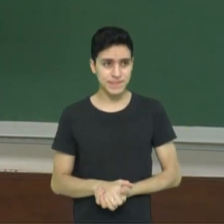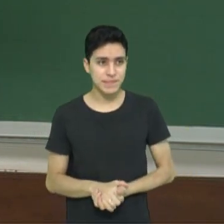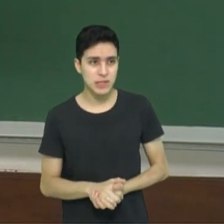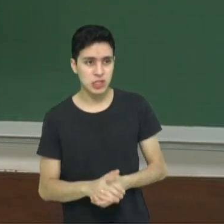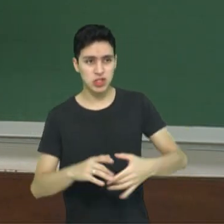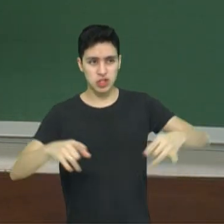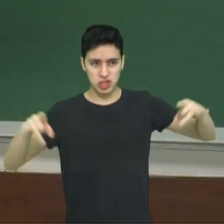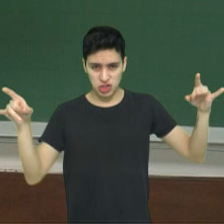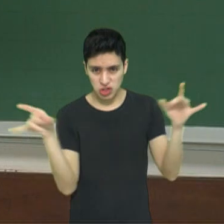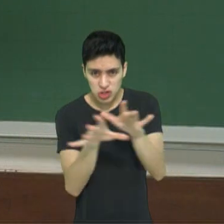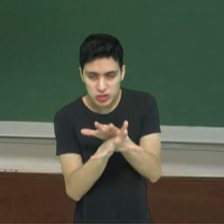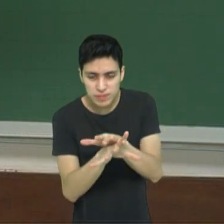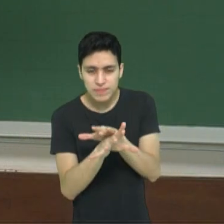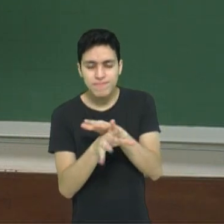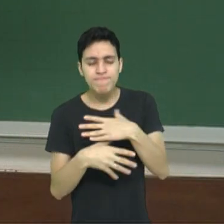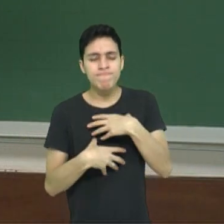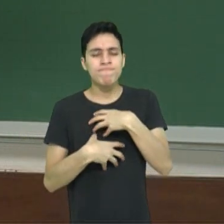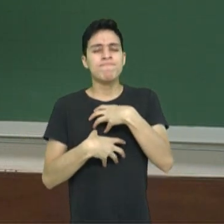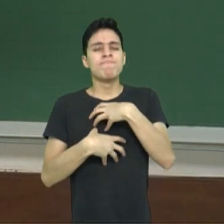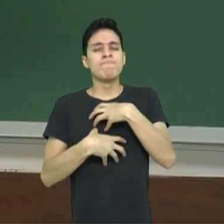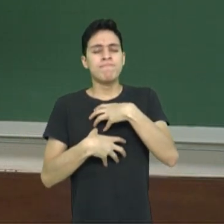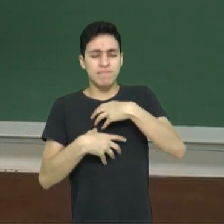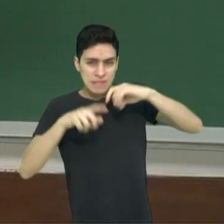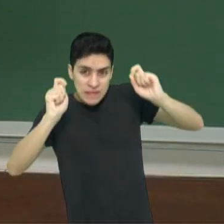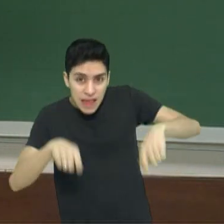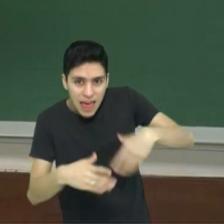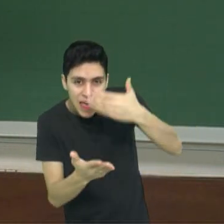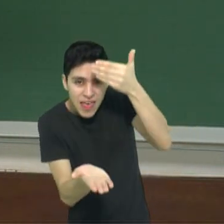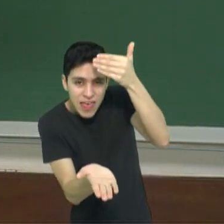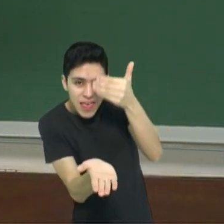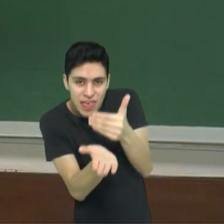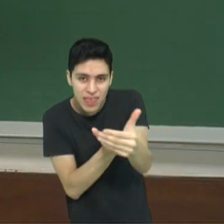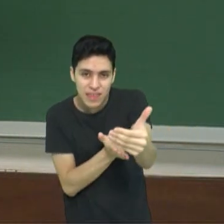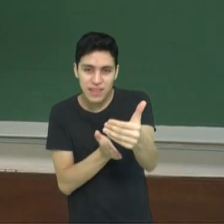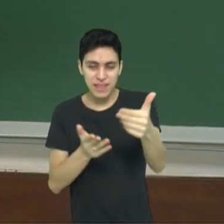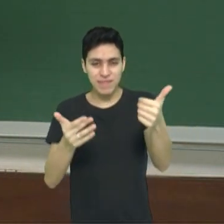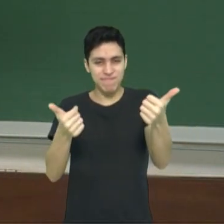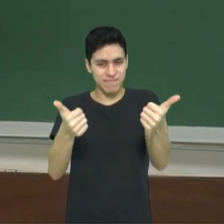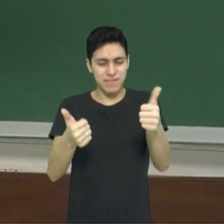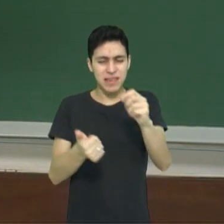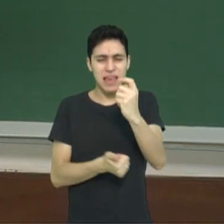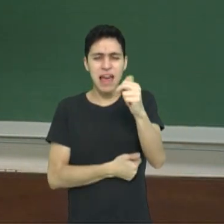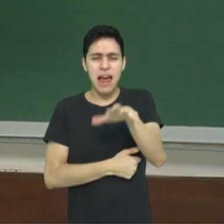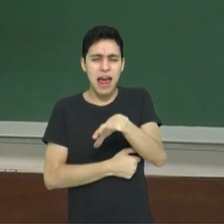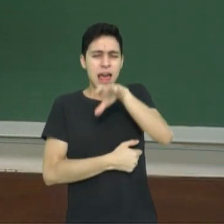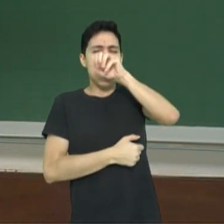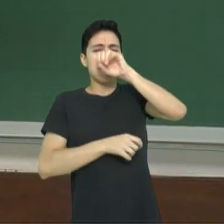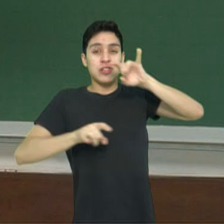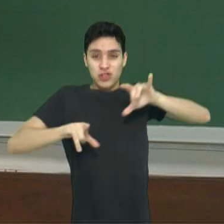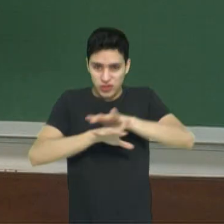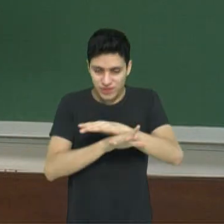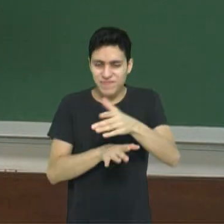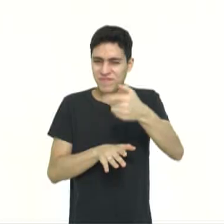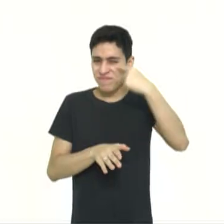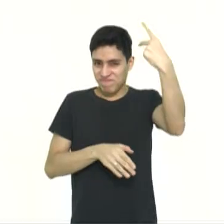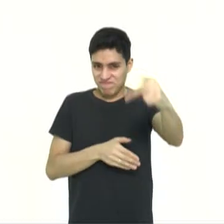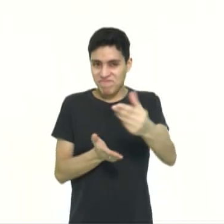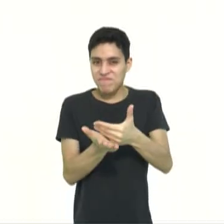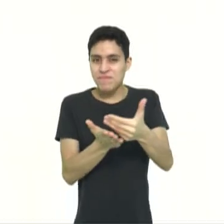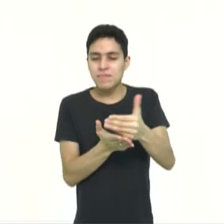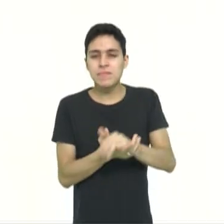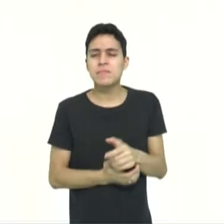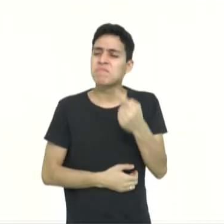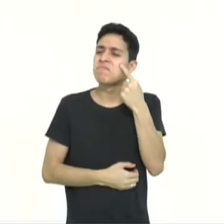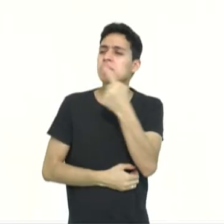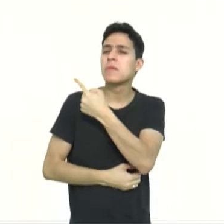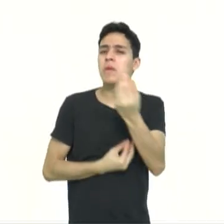Pronto aí? Respira fundo. Podemos começar? Respirou fundo? Então vamos lá. Resolva pelo